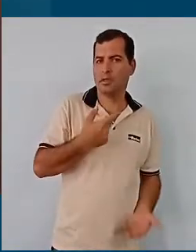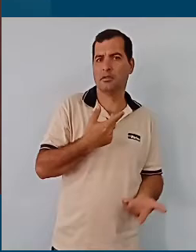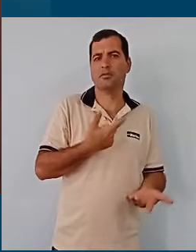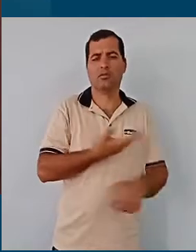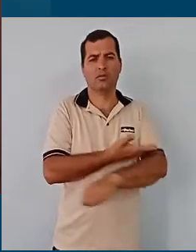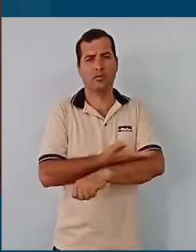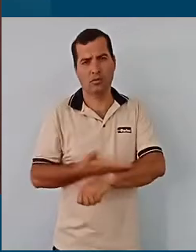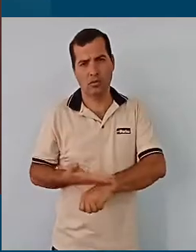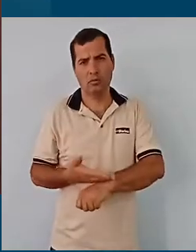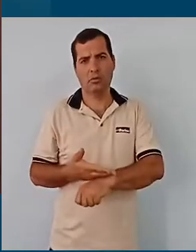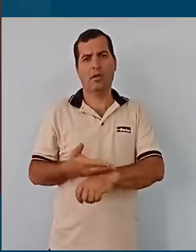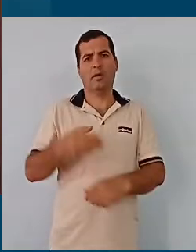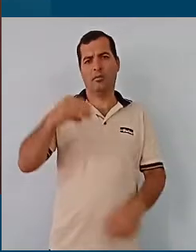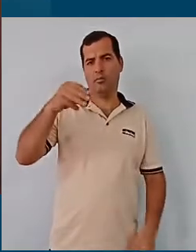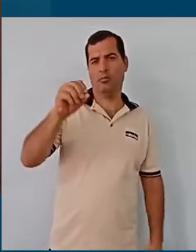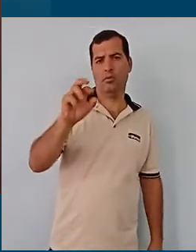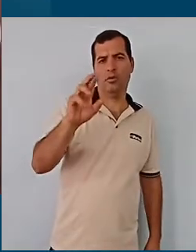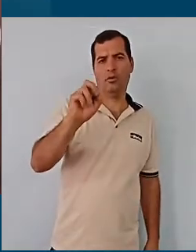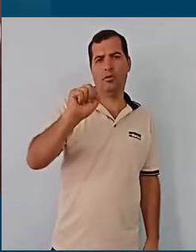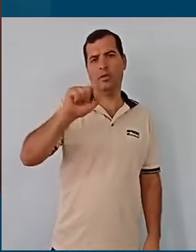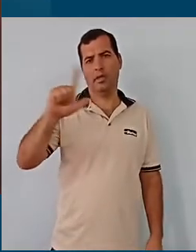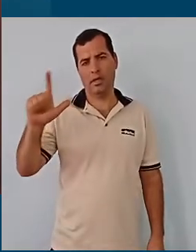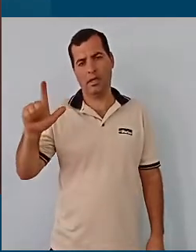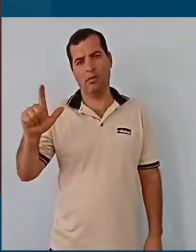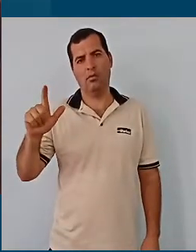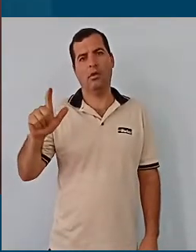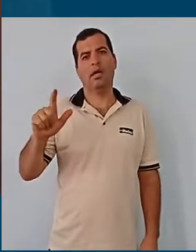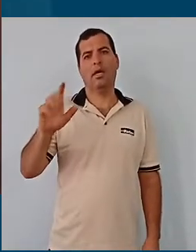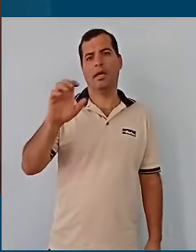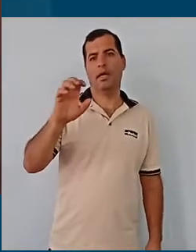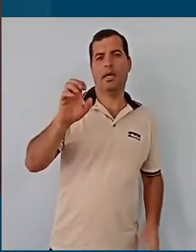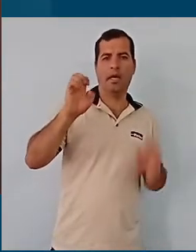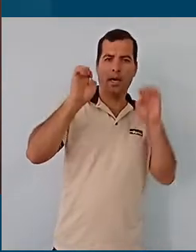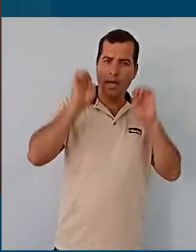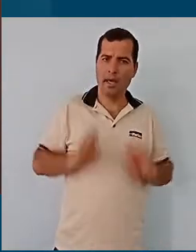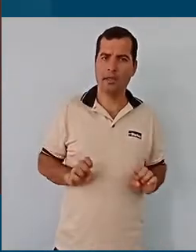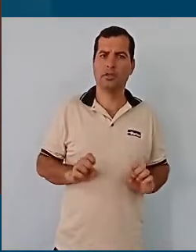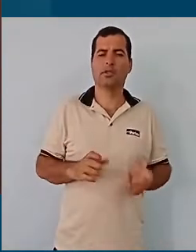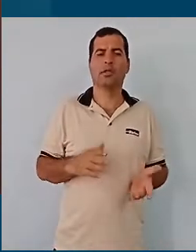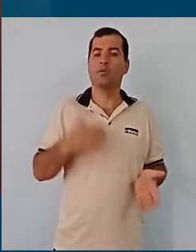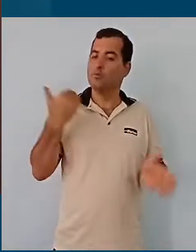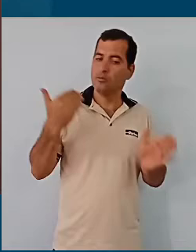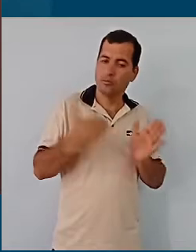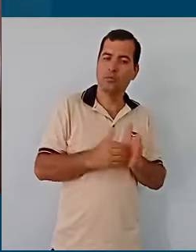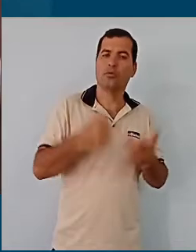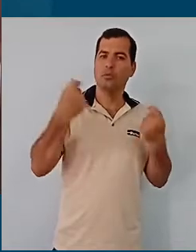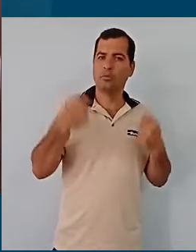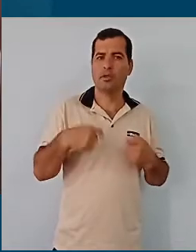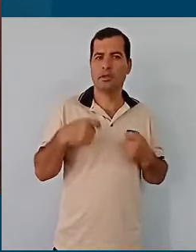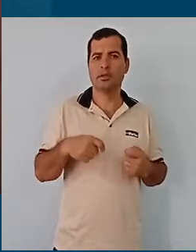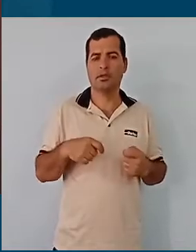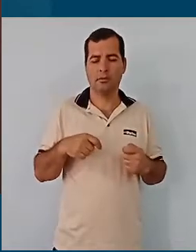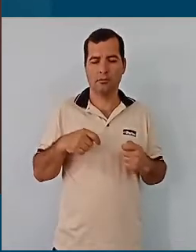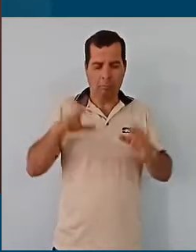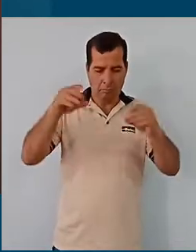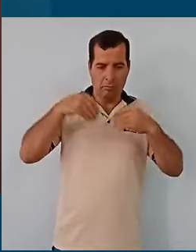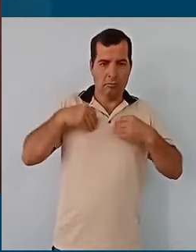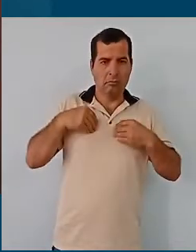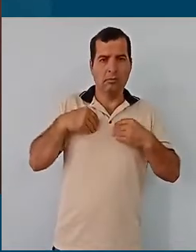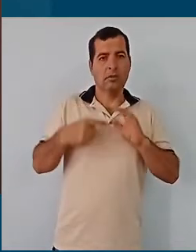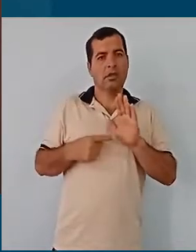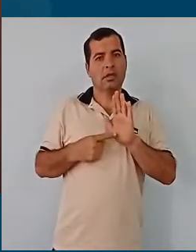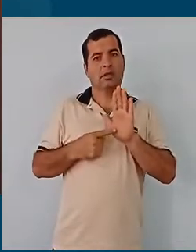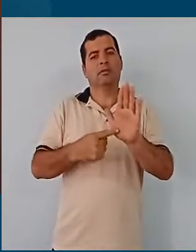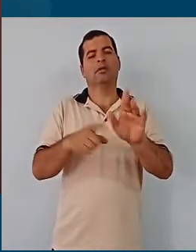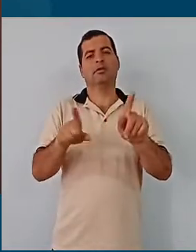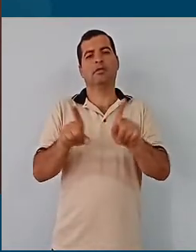moral, etc., né? A ética, apropriar-se e expressar-se. É um movimento